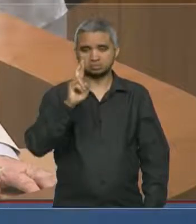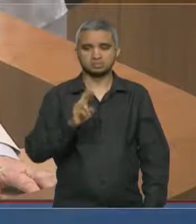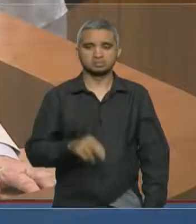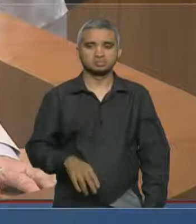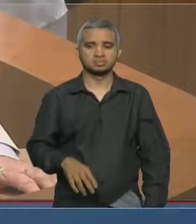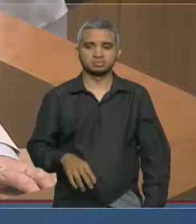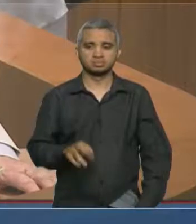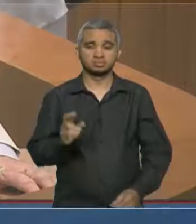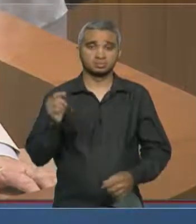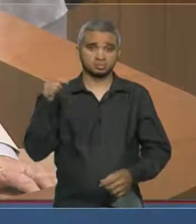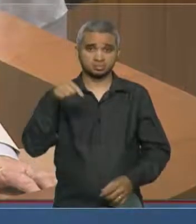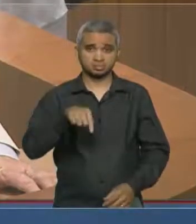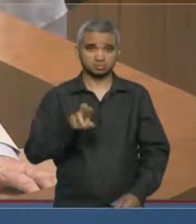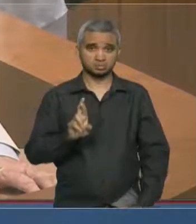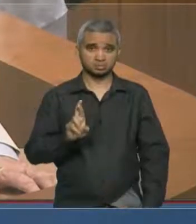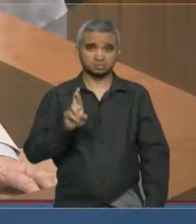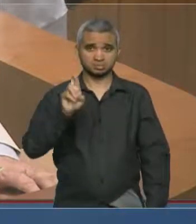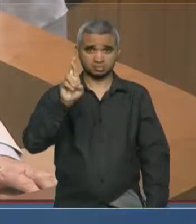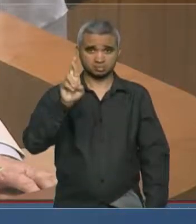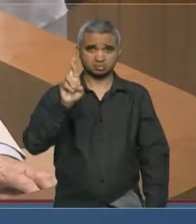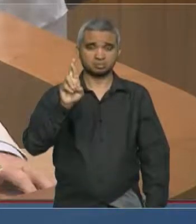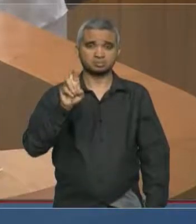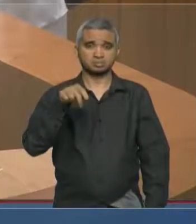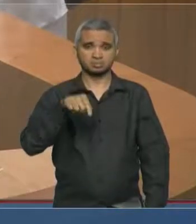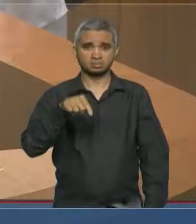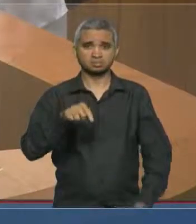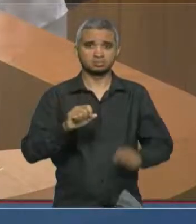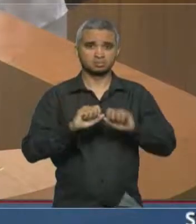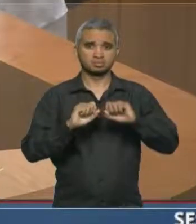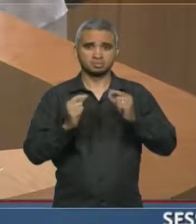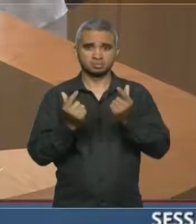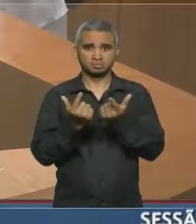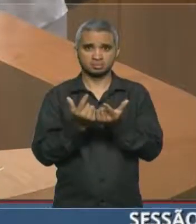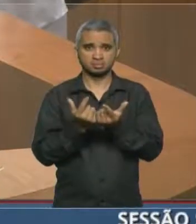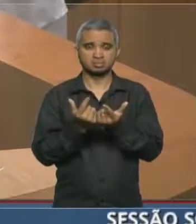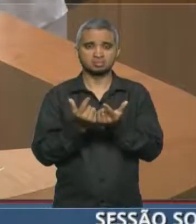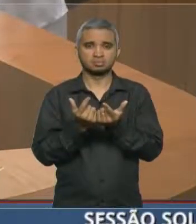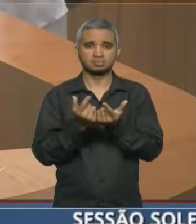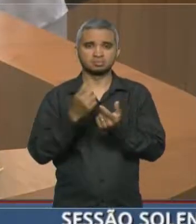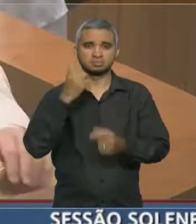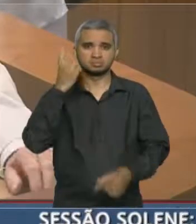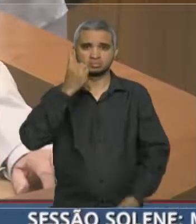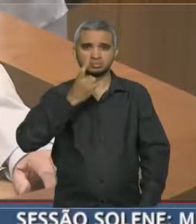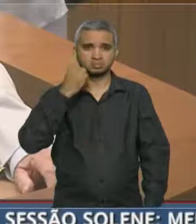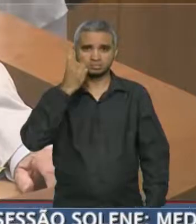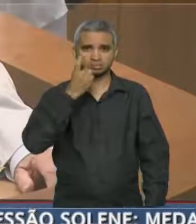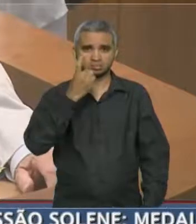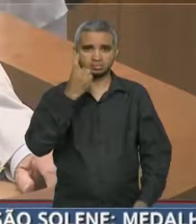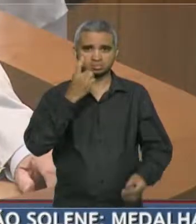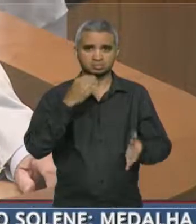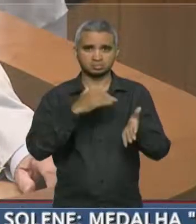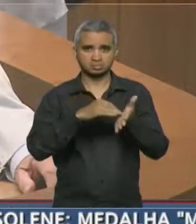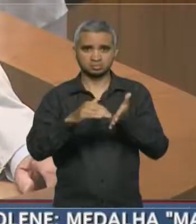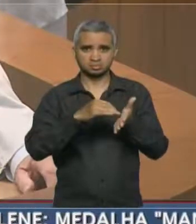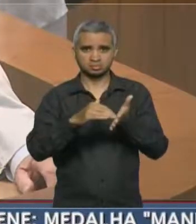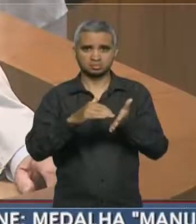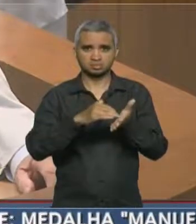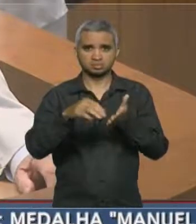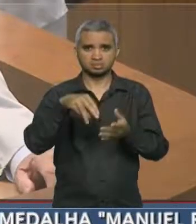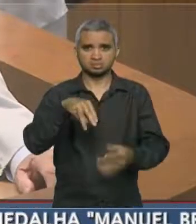representante nesta casa, no momento, nesta solenidade, o deputado e secretário Marcelo